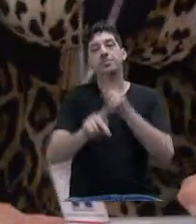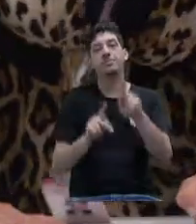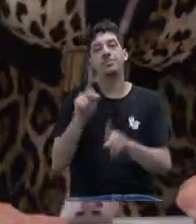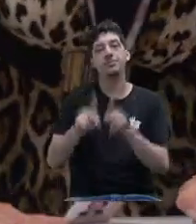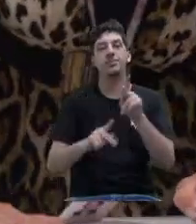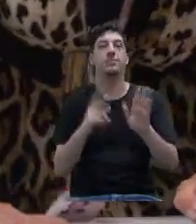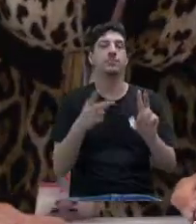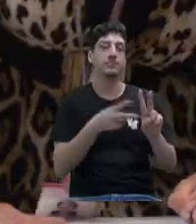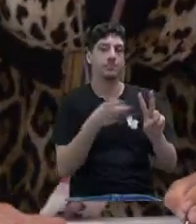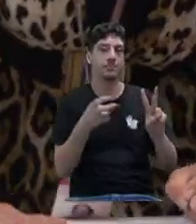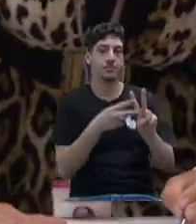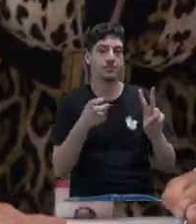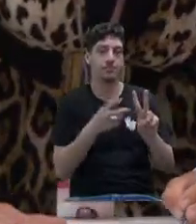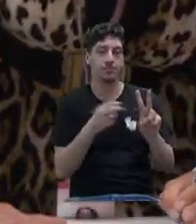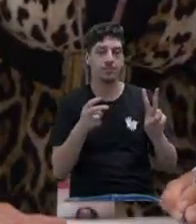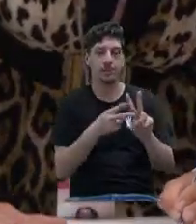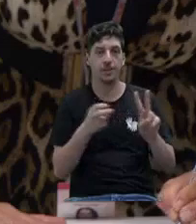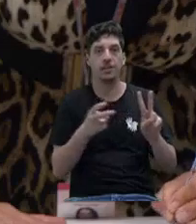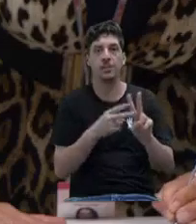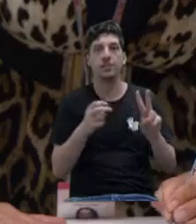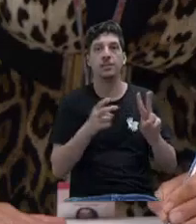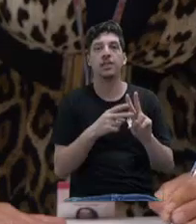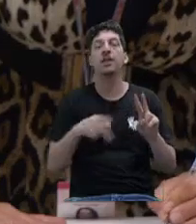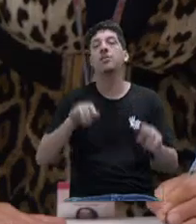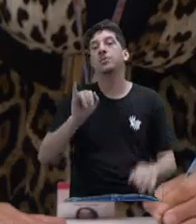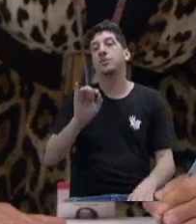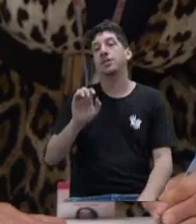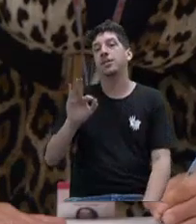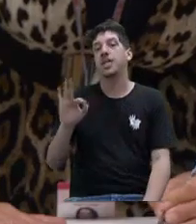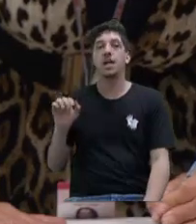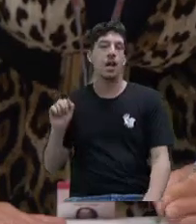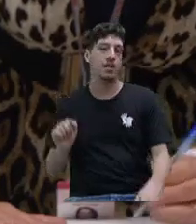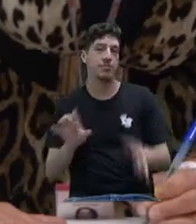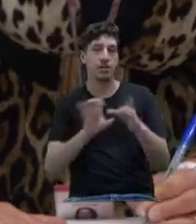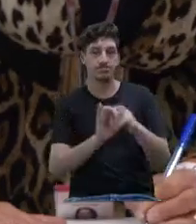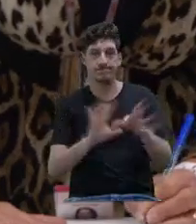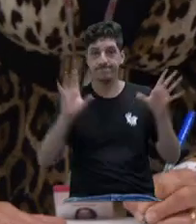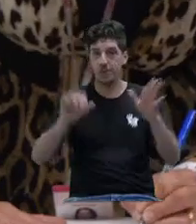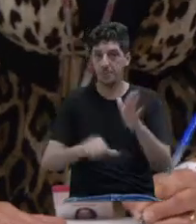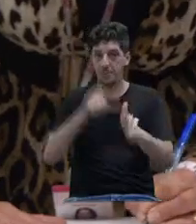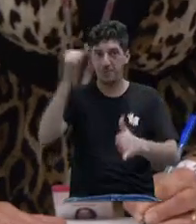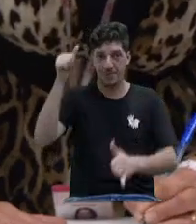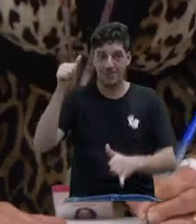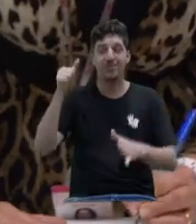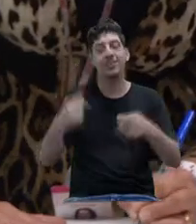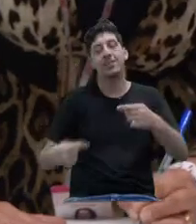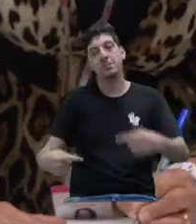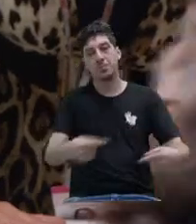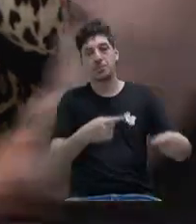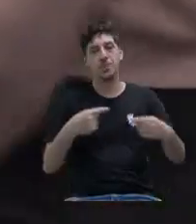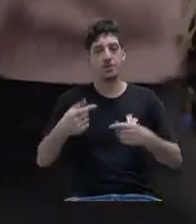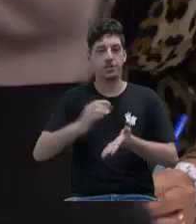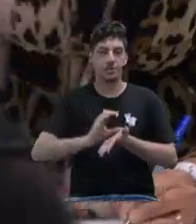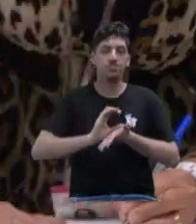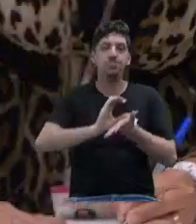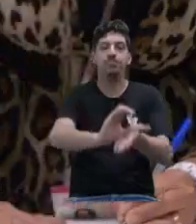povos indígenas originários, que o IEFA também abriu pela primeira vez a política